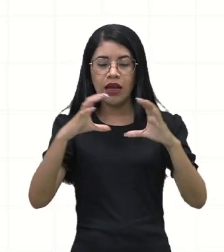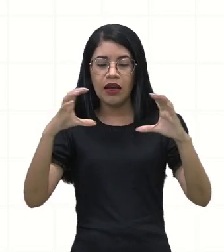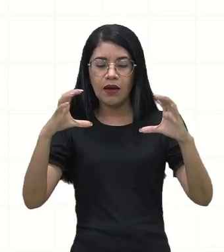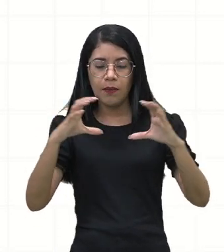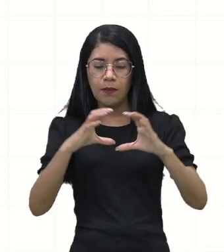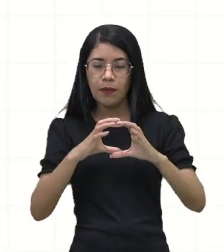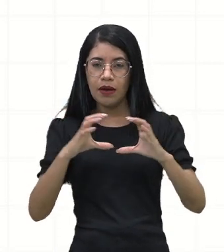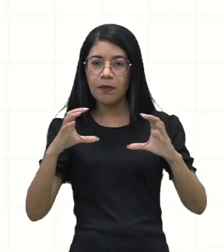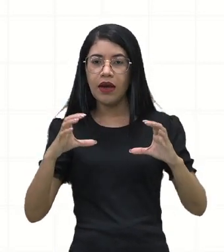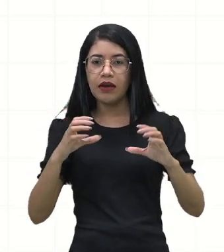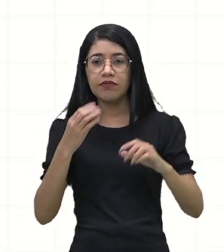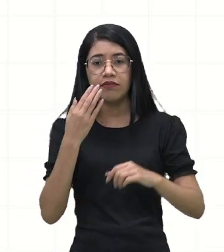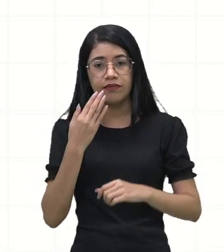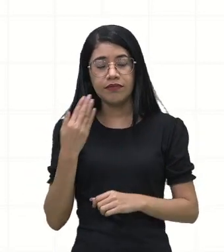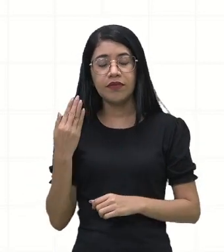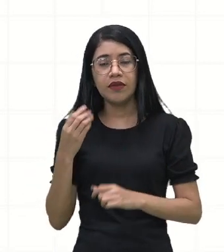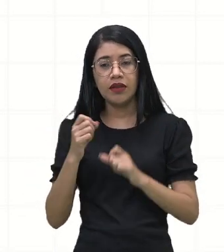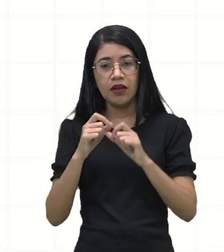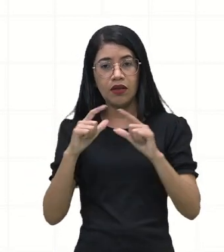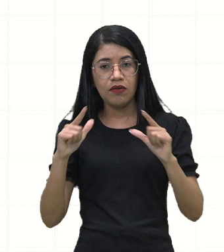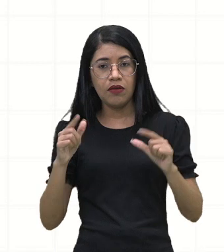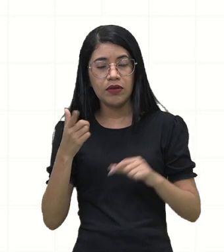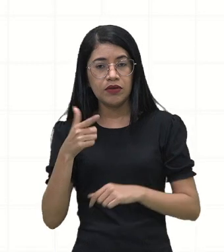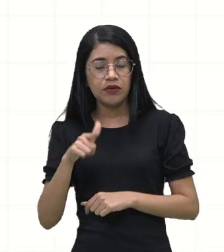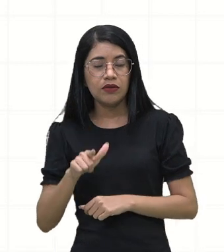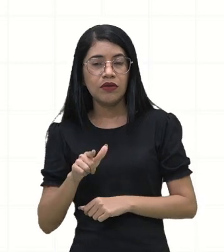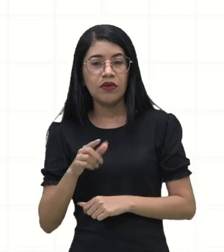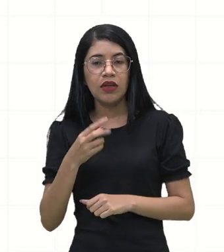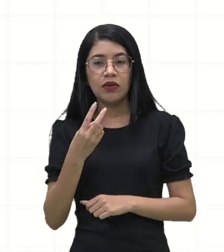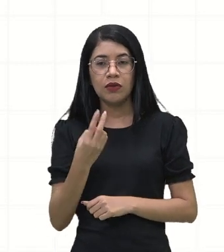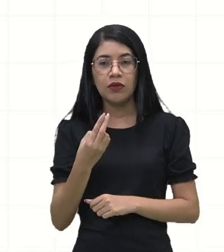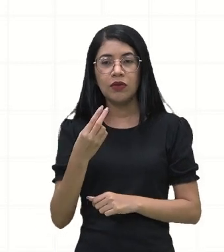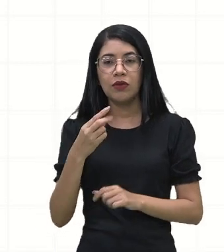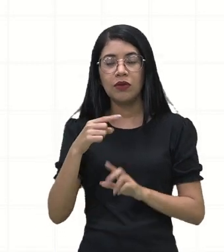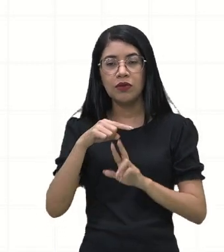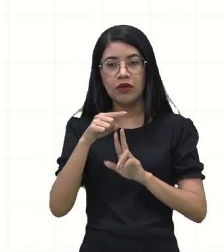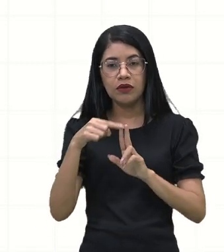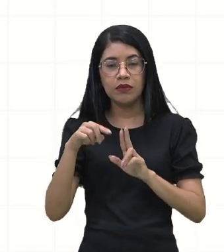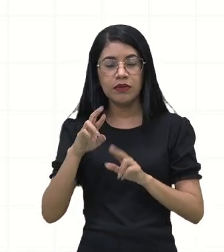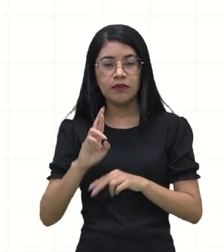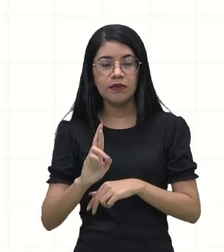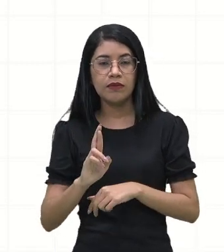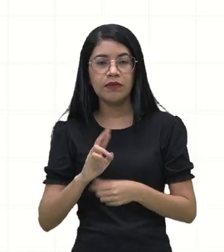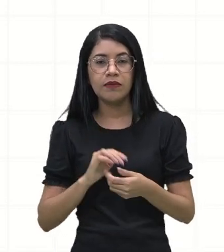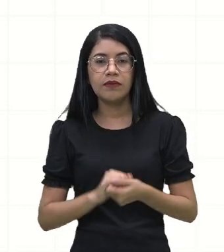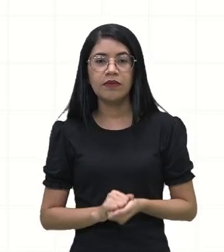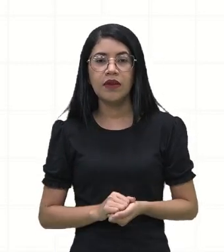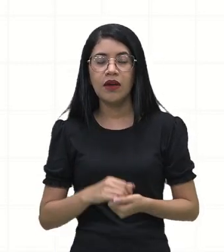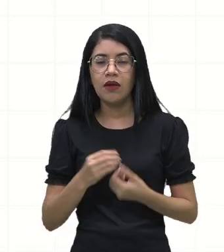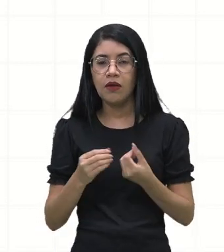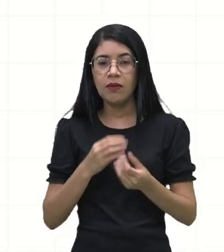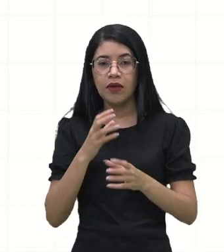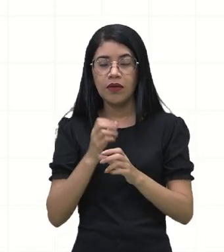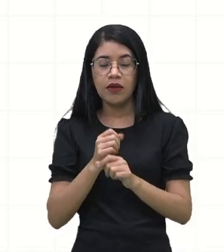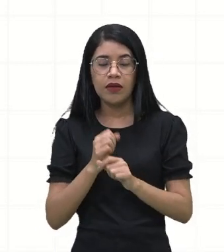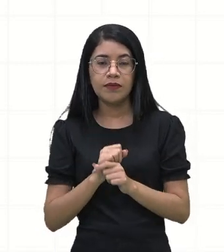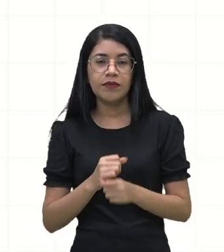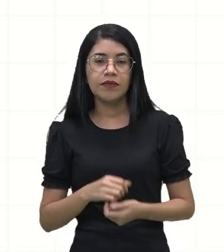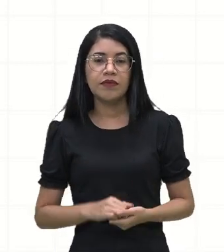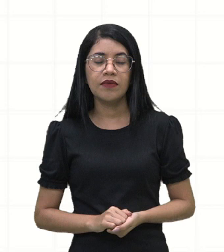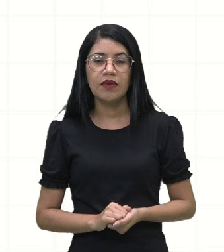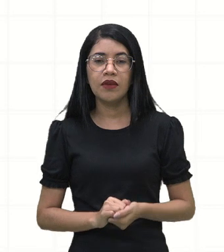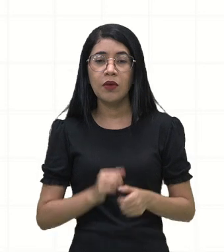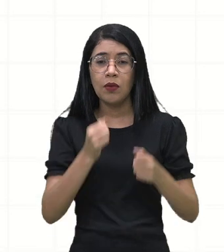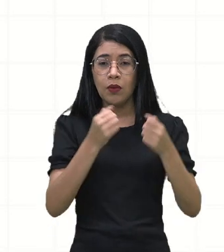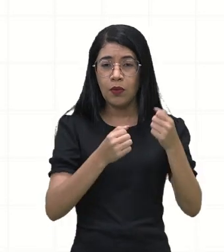fórmula novamente, né? 2πr, para resolver as seguintes questões. Um pneu para carro de passeio